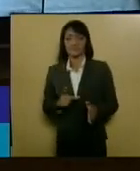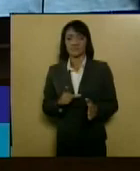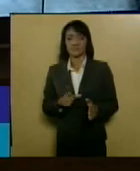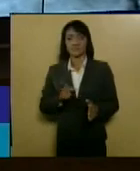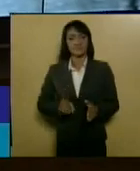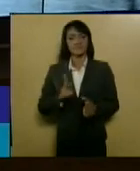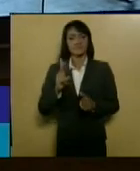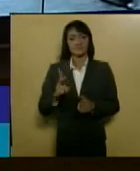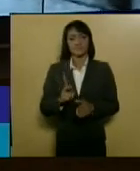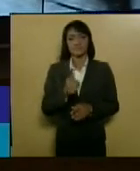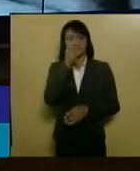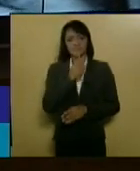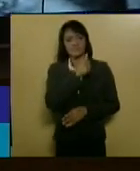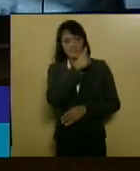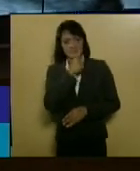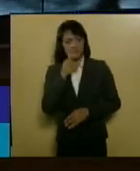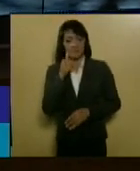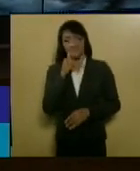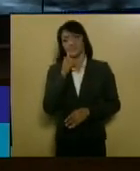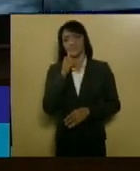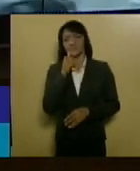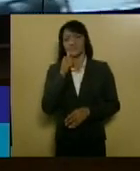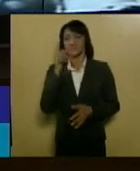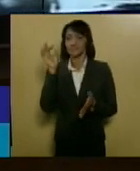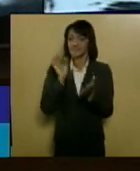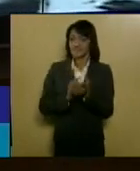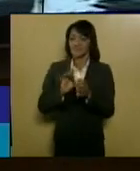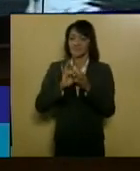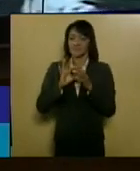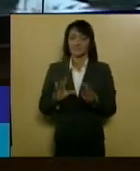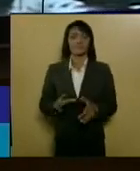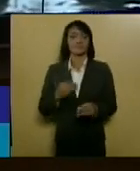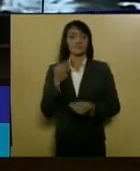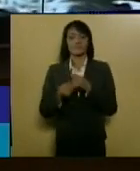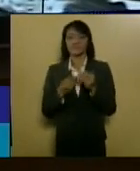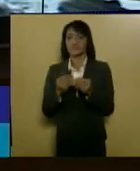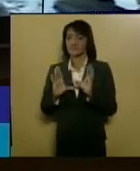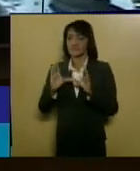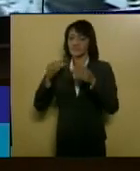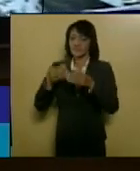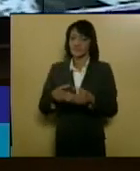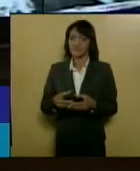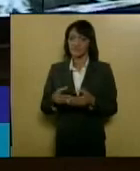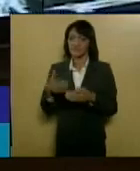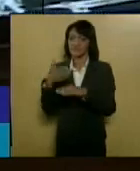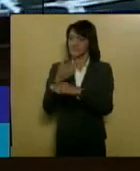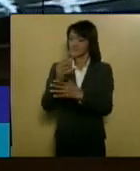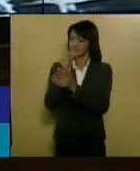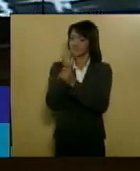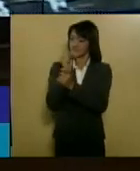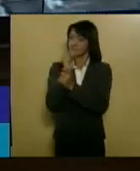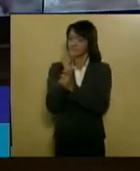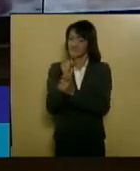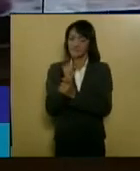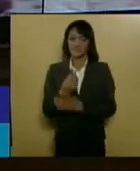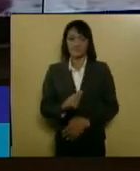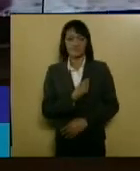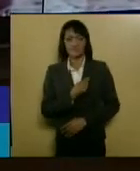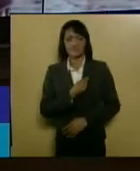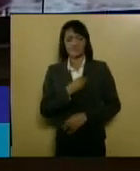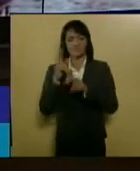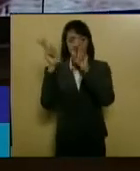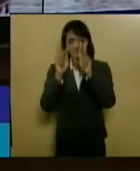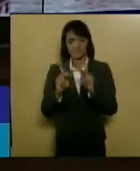bravura, sacrifício, desprendimento, desambição, participação e de garantia da soberania, da